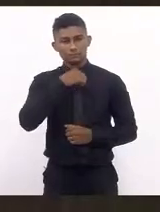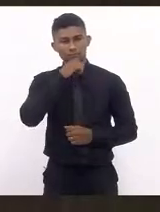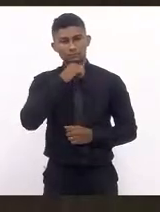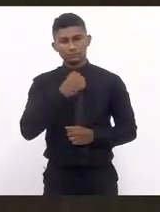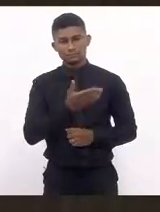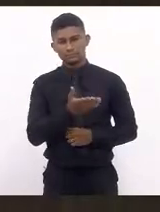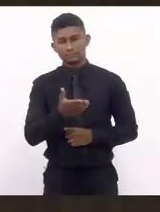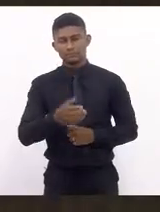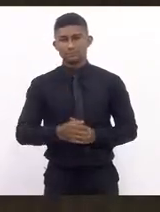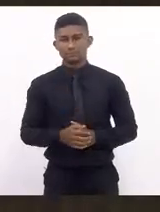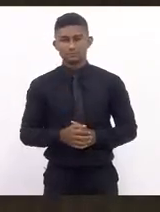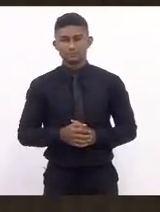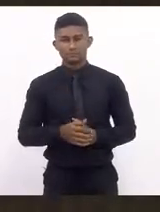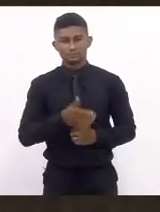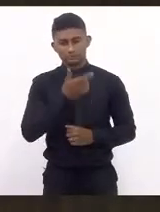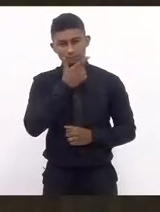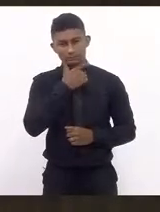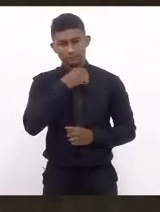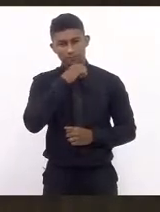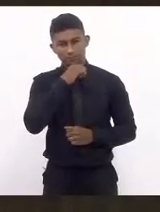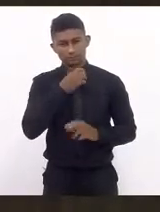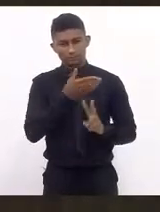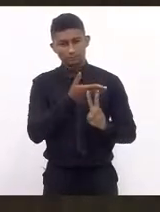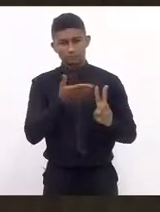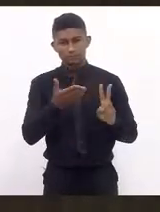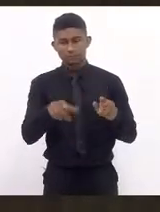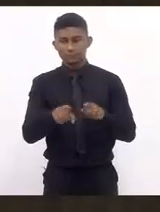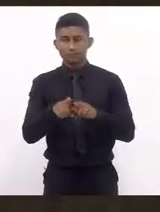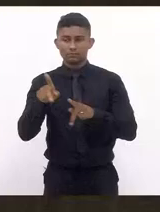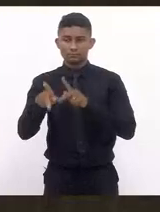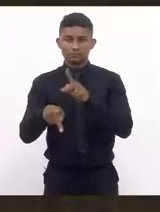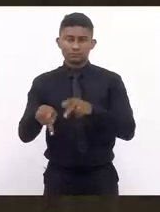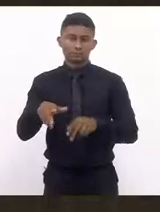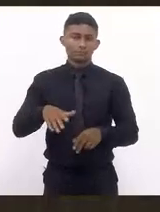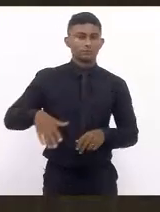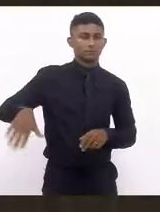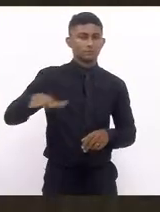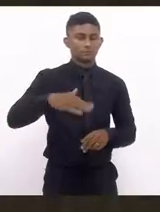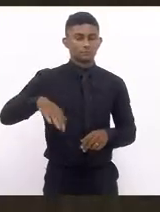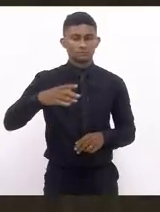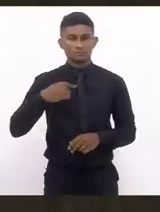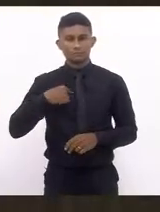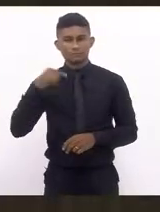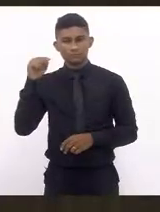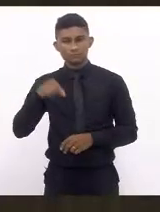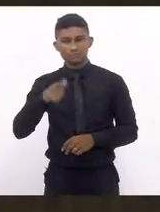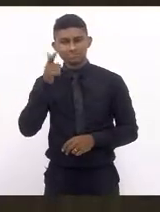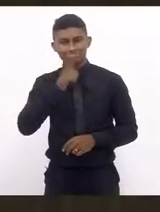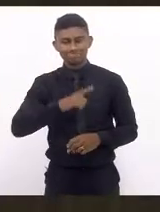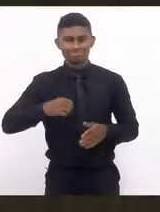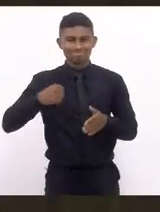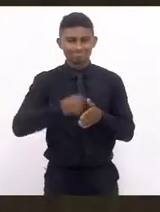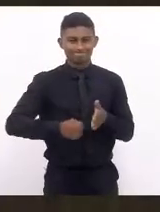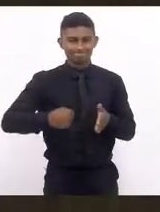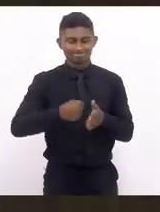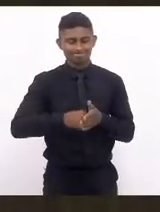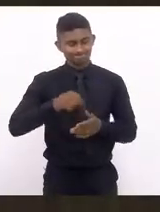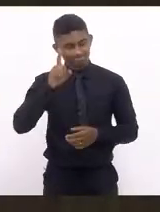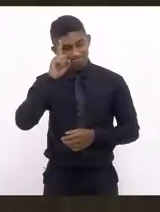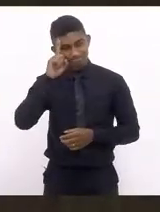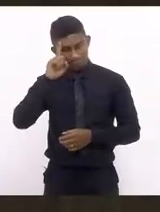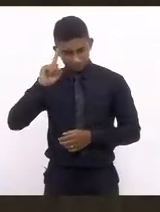mãe Olá meus pais EA população que pude aqui guerrear dia a dia